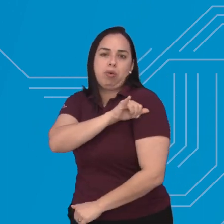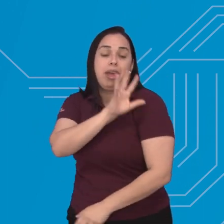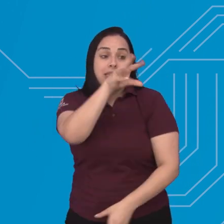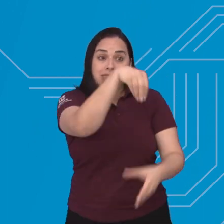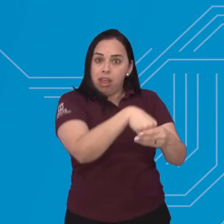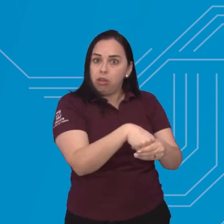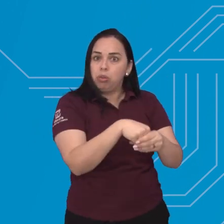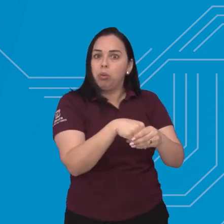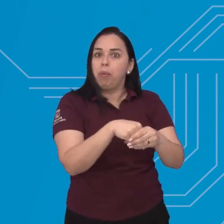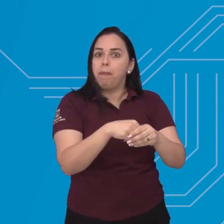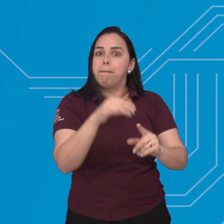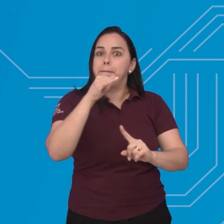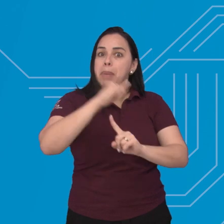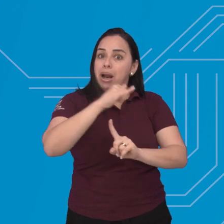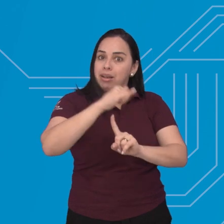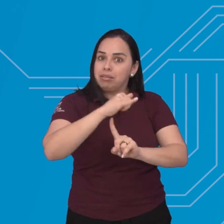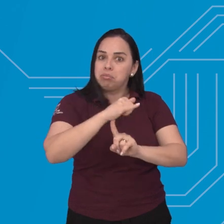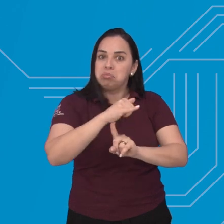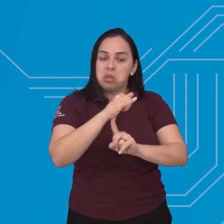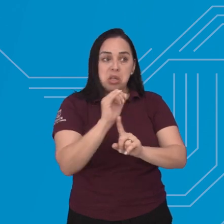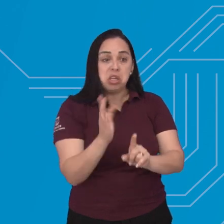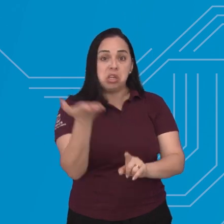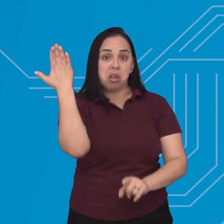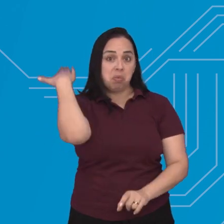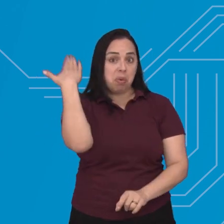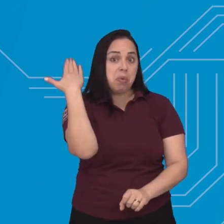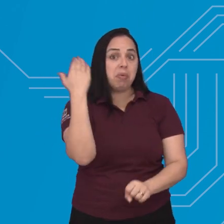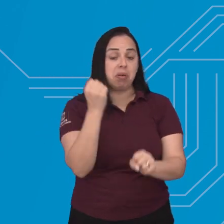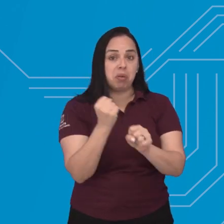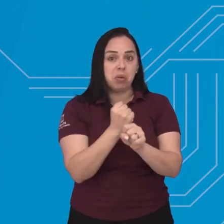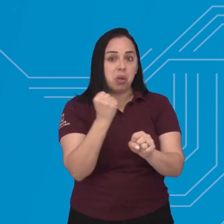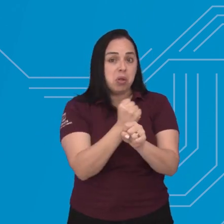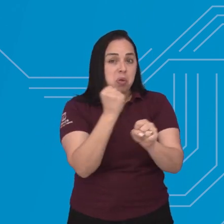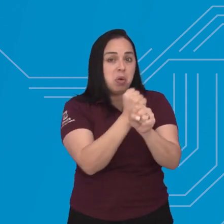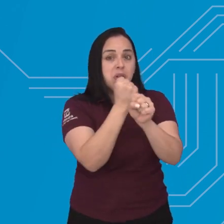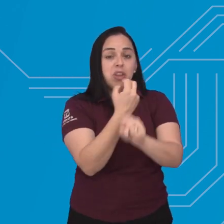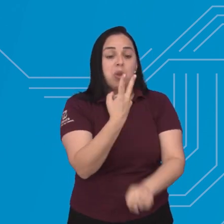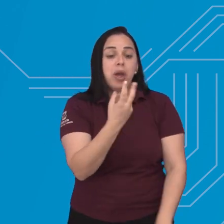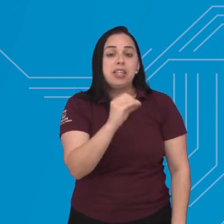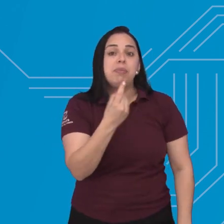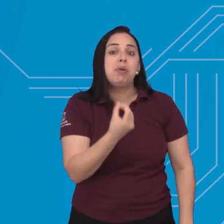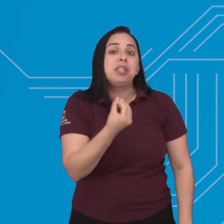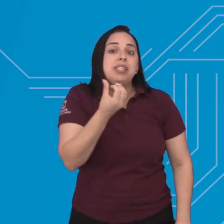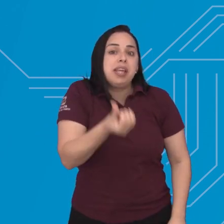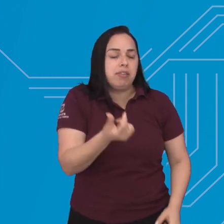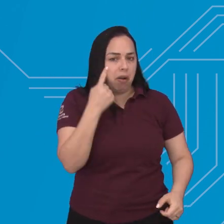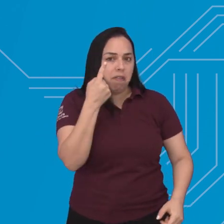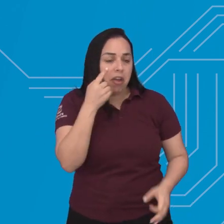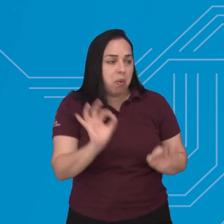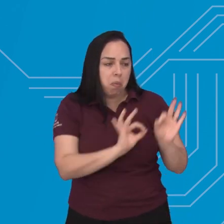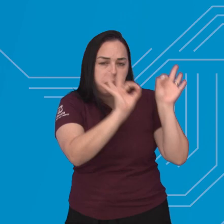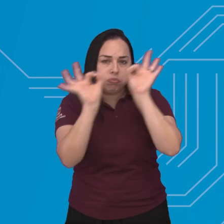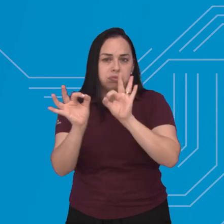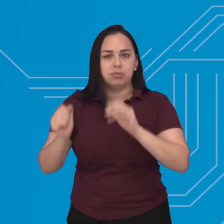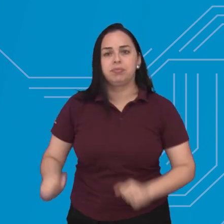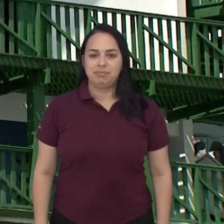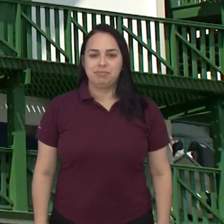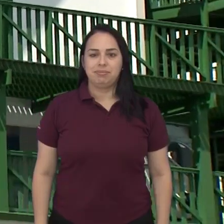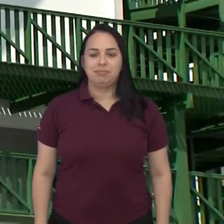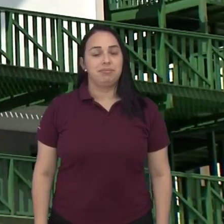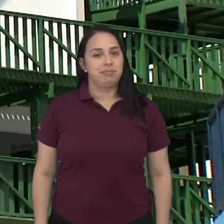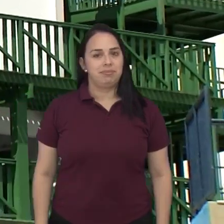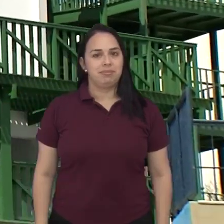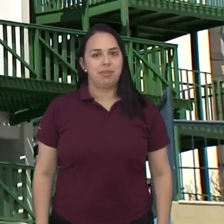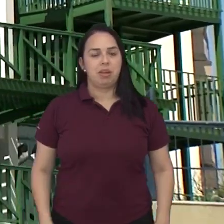fica dentro do Parque Santos Dumont e começou a ser construída em 2006. Vamos ver como ela ficou agora na reportagem.